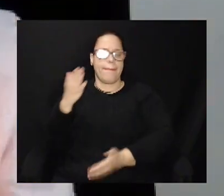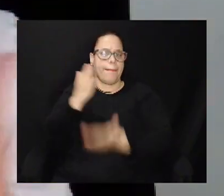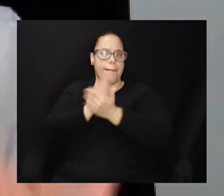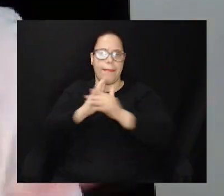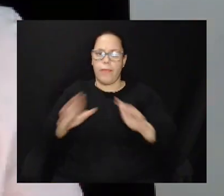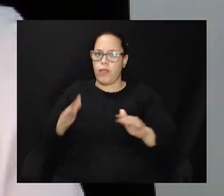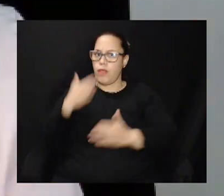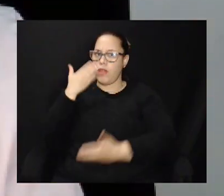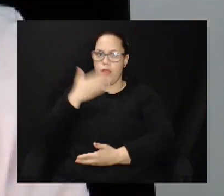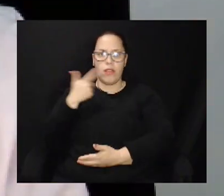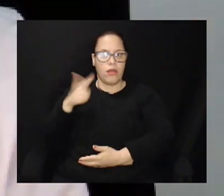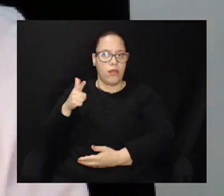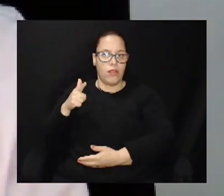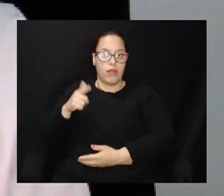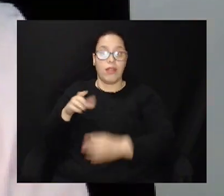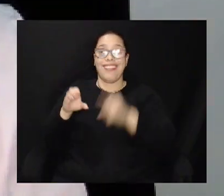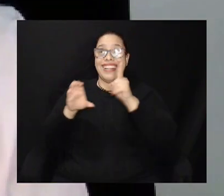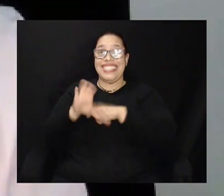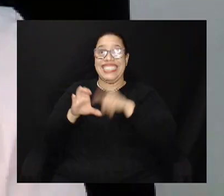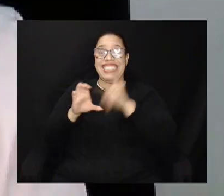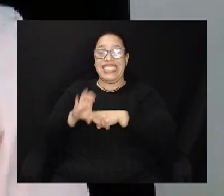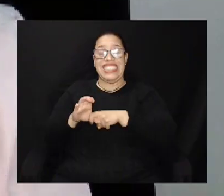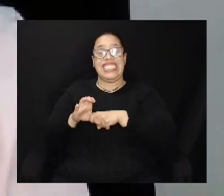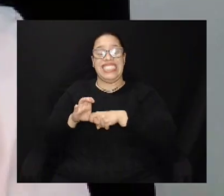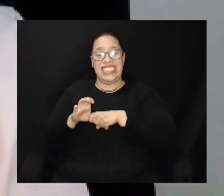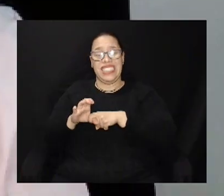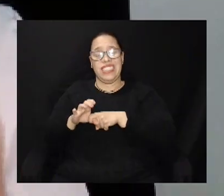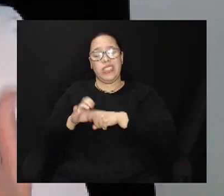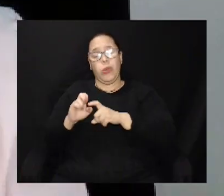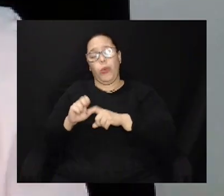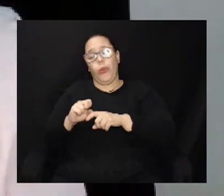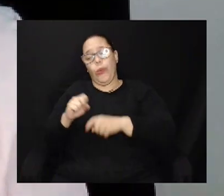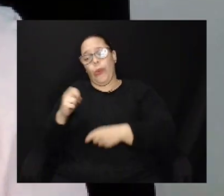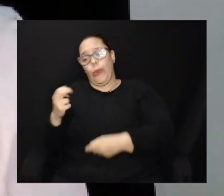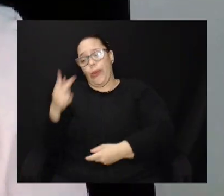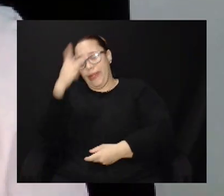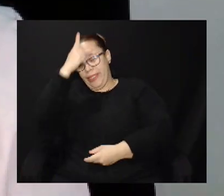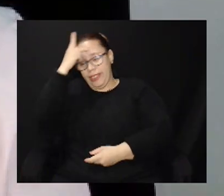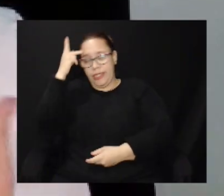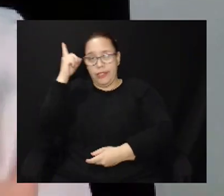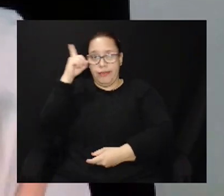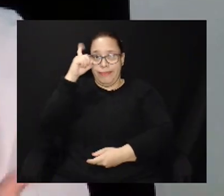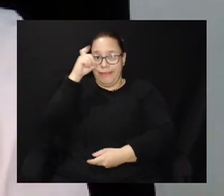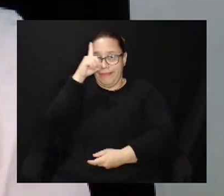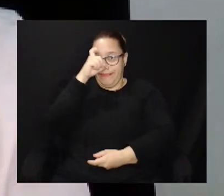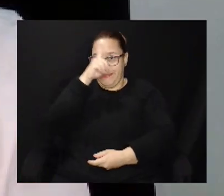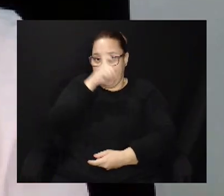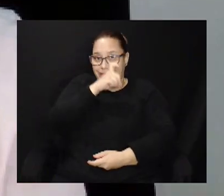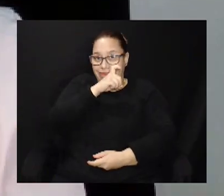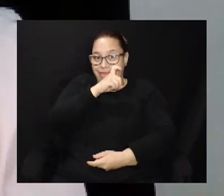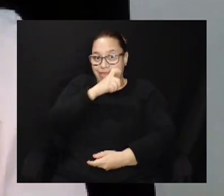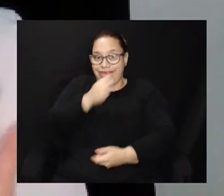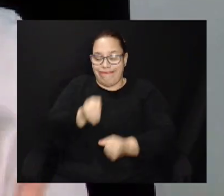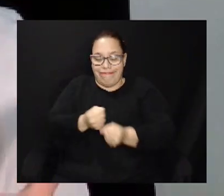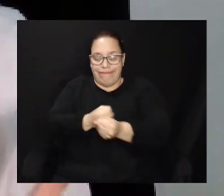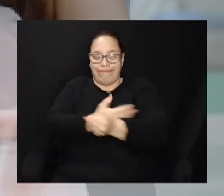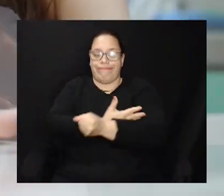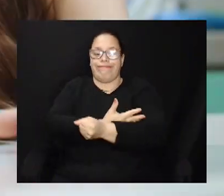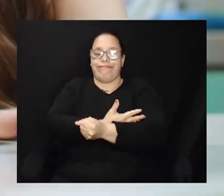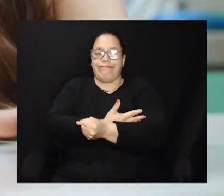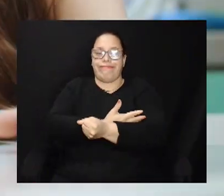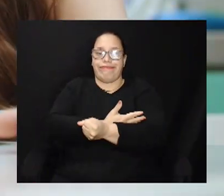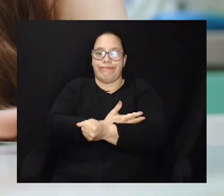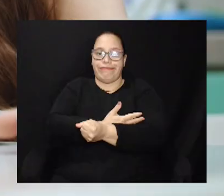essa dependência nesse sentido. Outras pessoas já têm um pouco mais, igual você comentou, sobre essa questão até emocional da comida, porque a comida tem esse papel